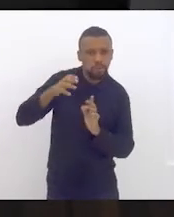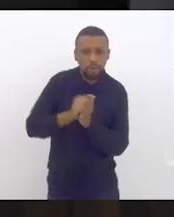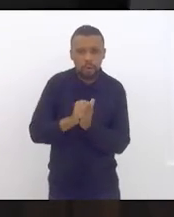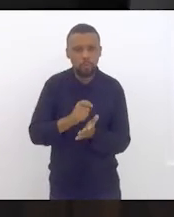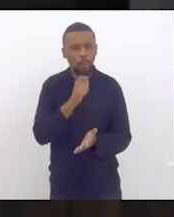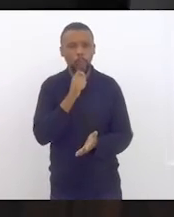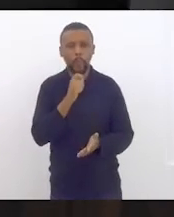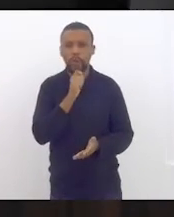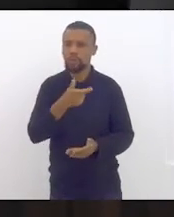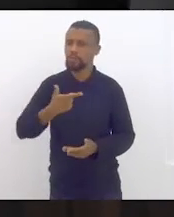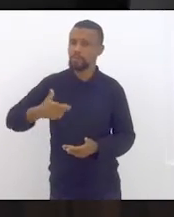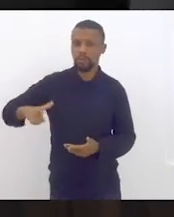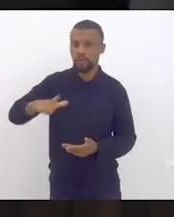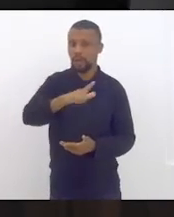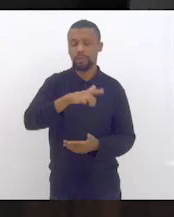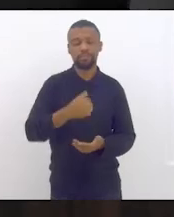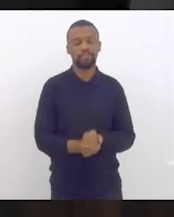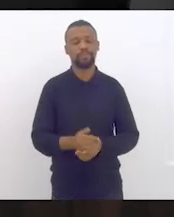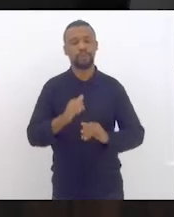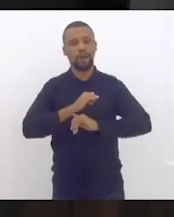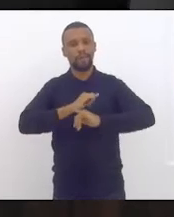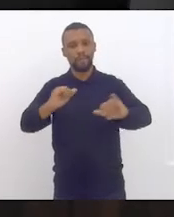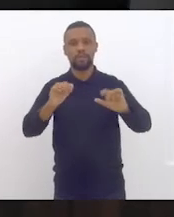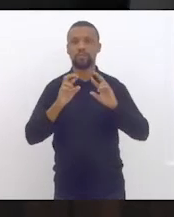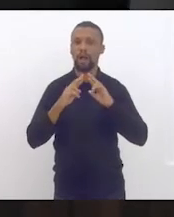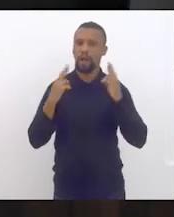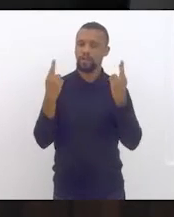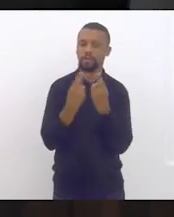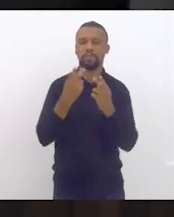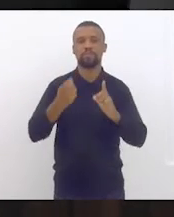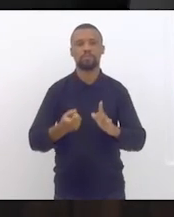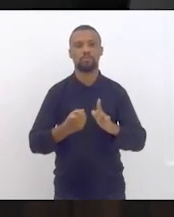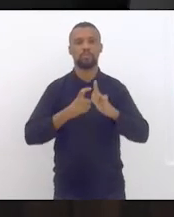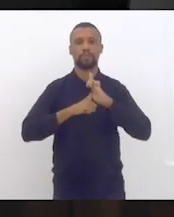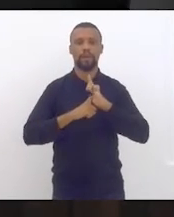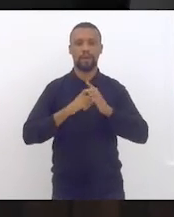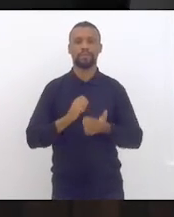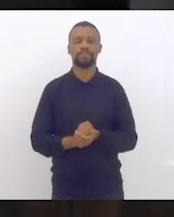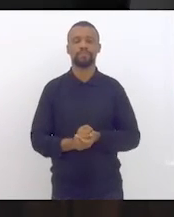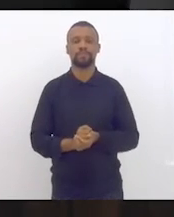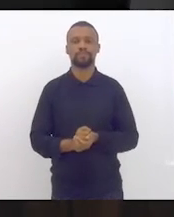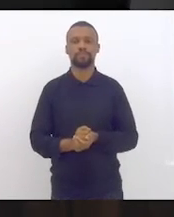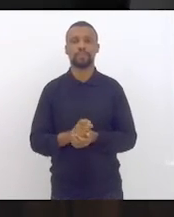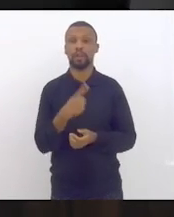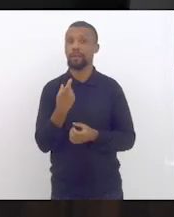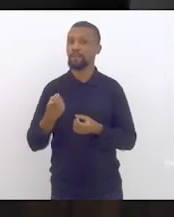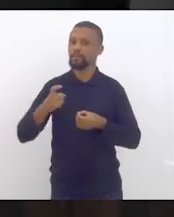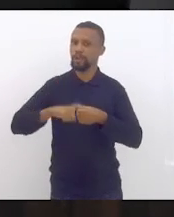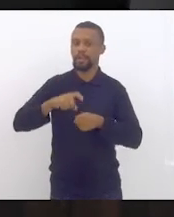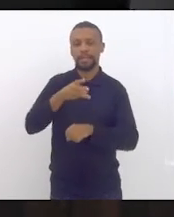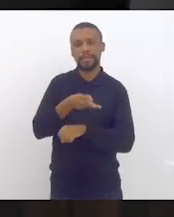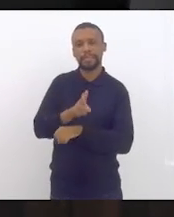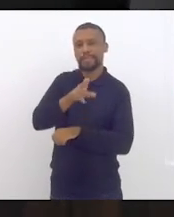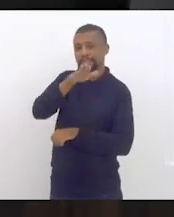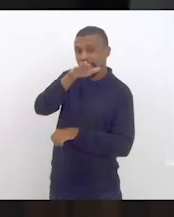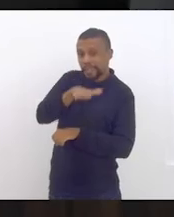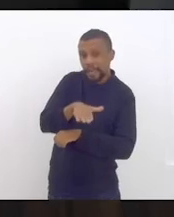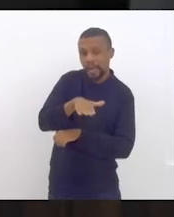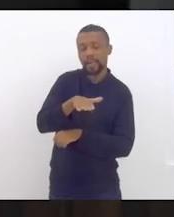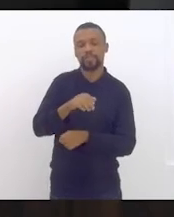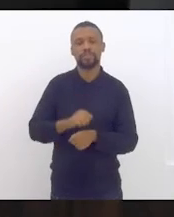inscritos está suspensa a sessão retornaremos às 15horas